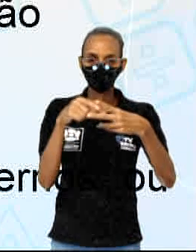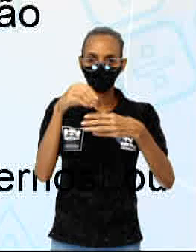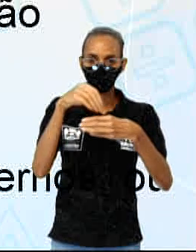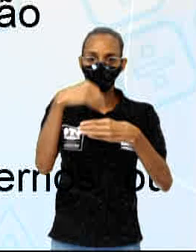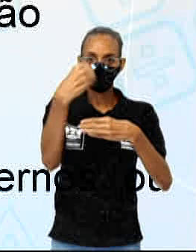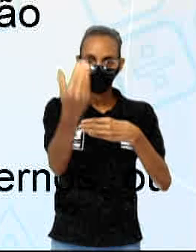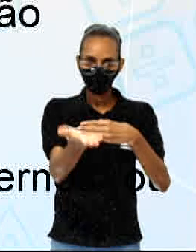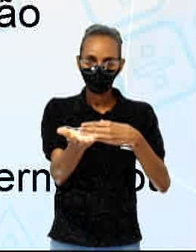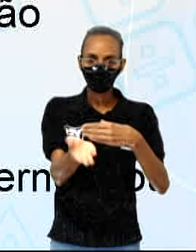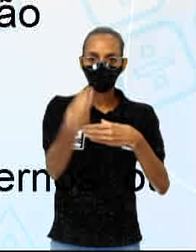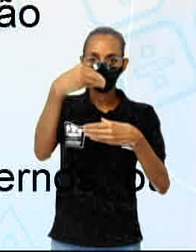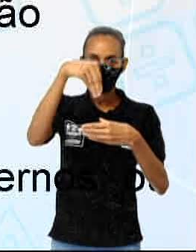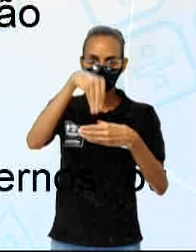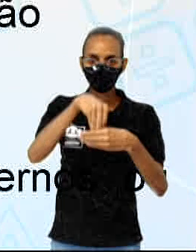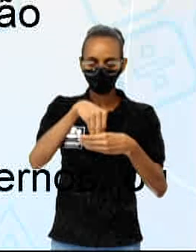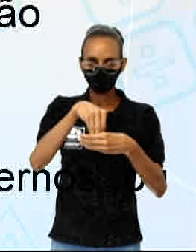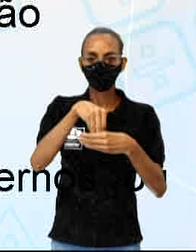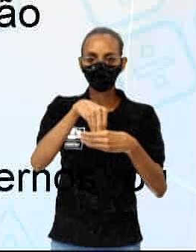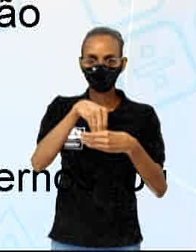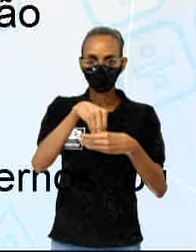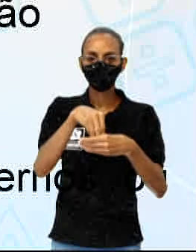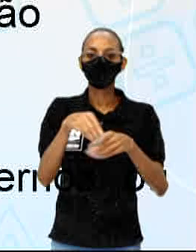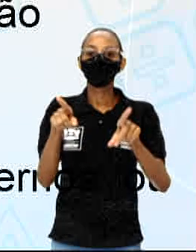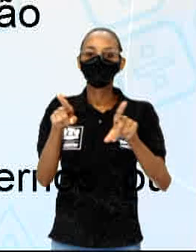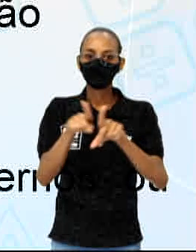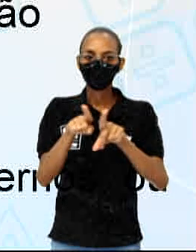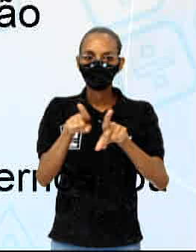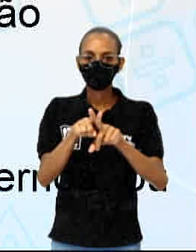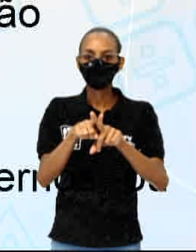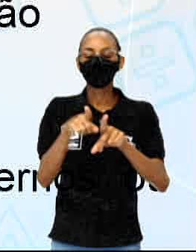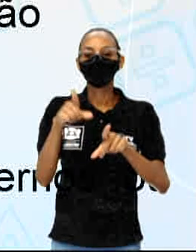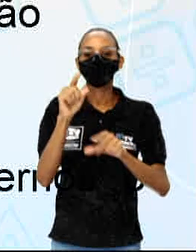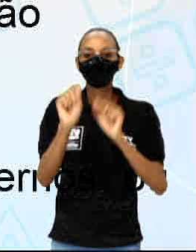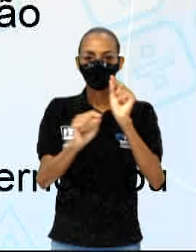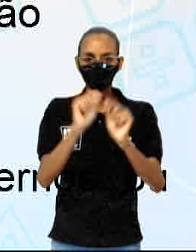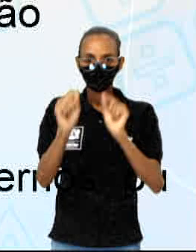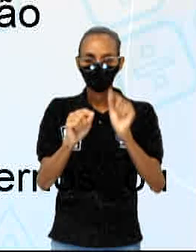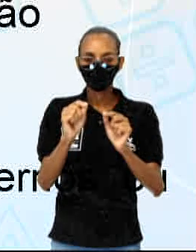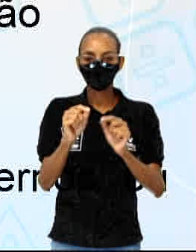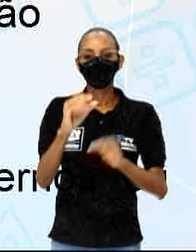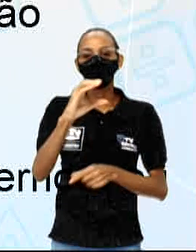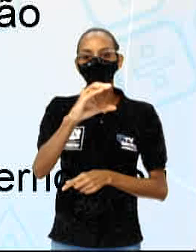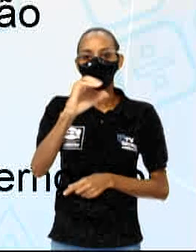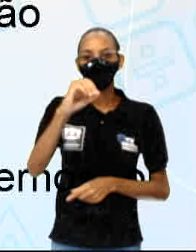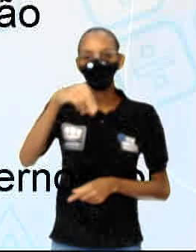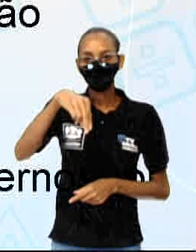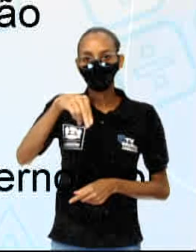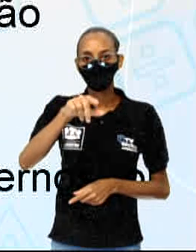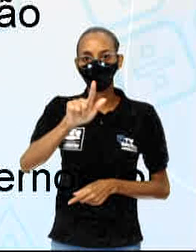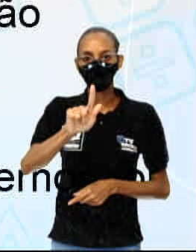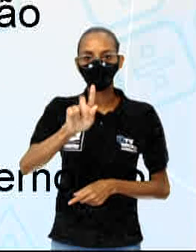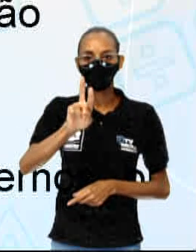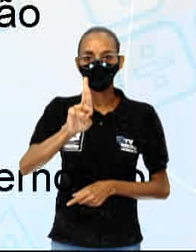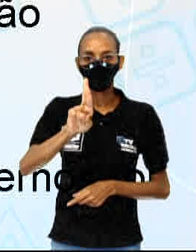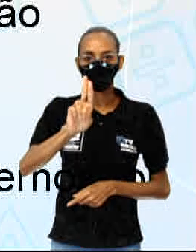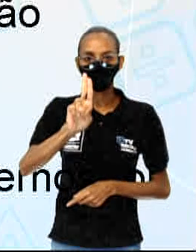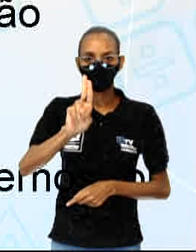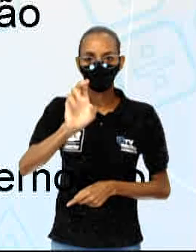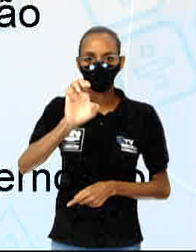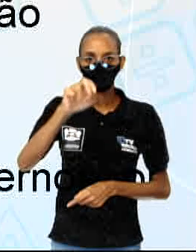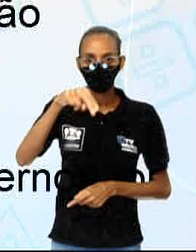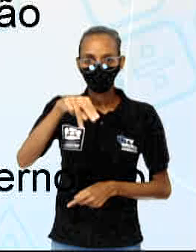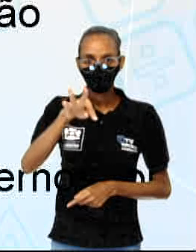e alternos internos, eles também serão congruentes, ou seja, têm a